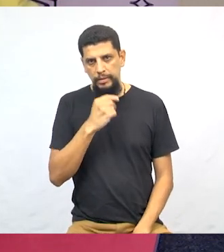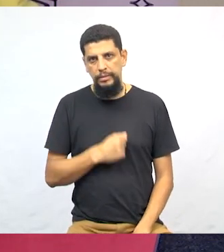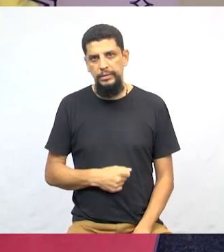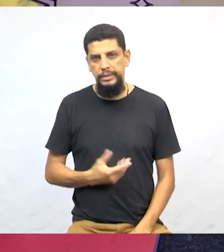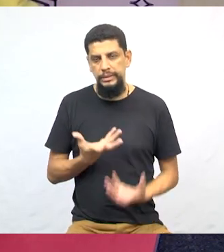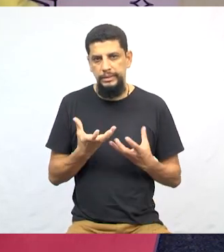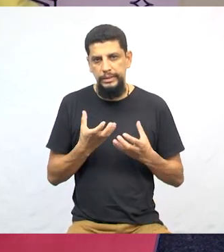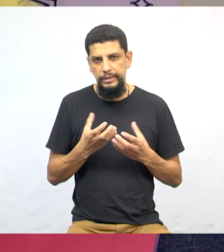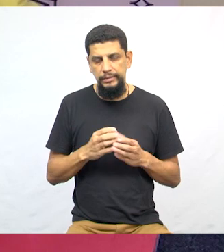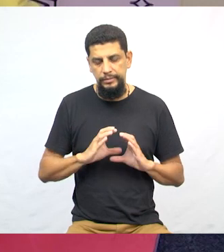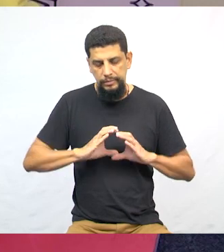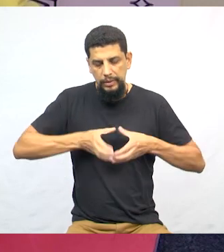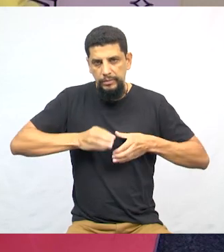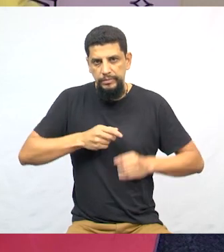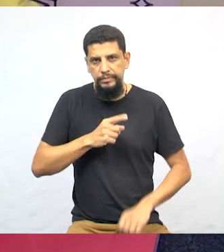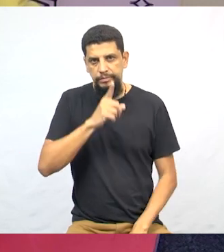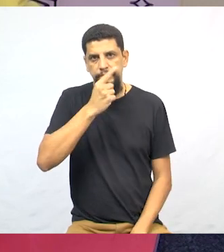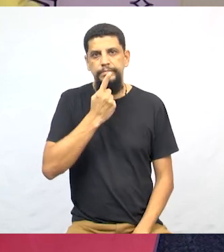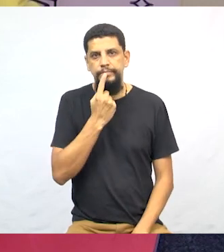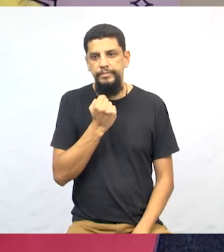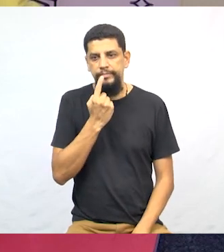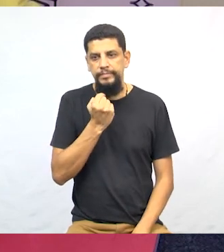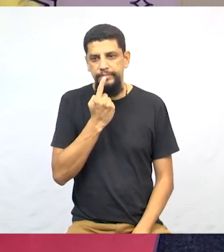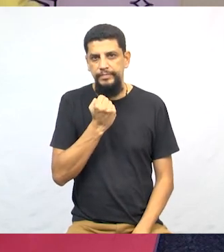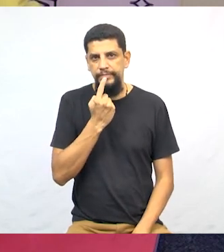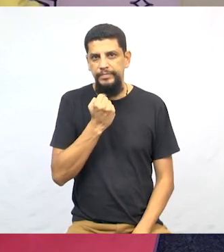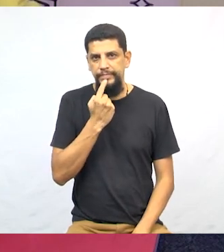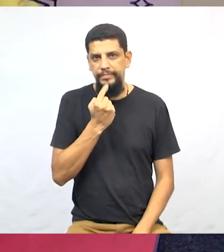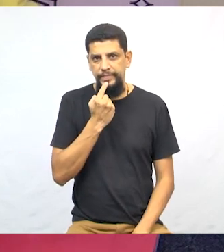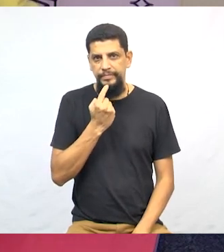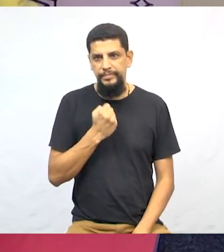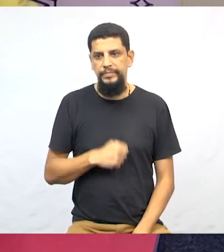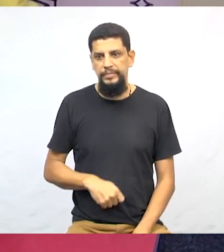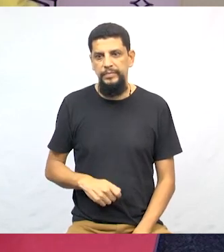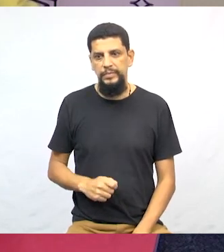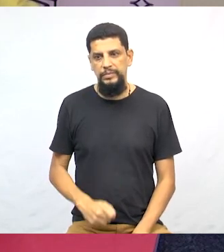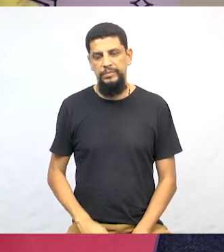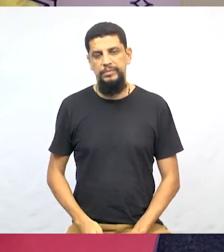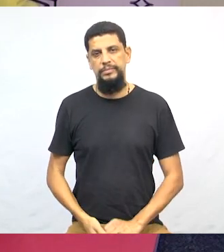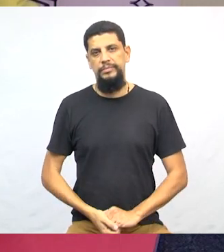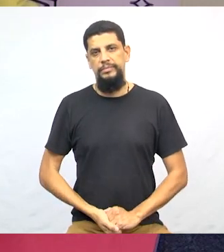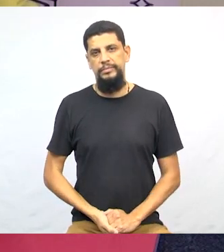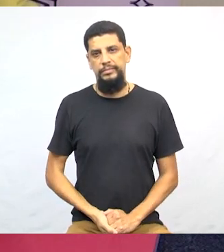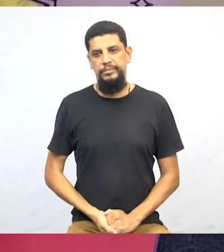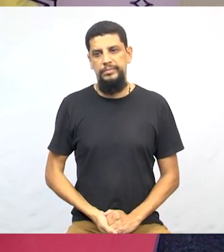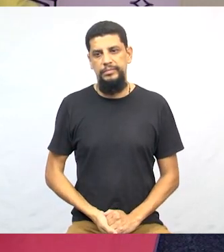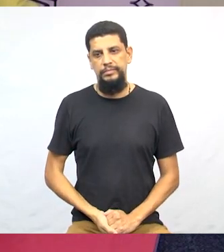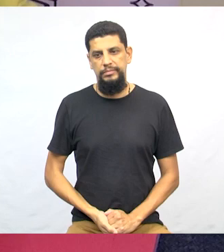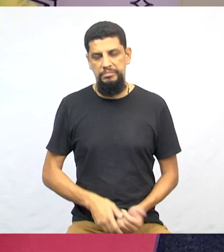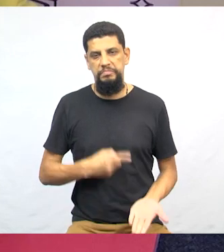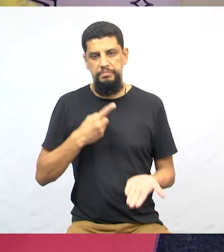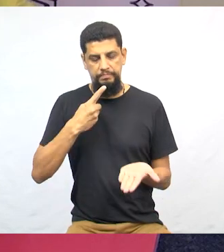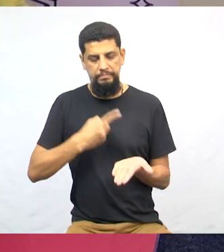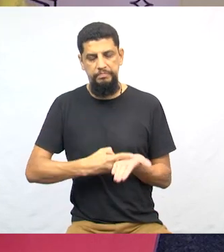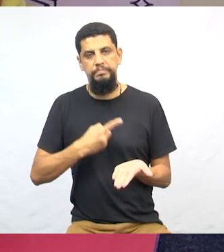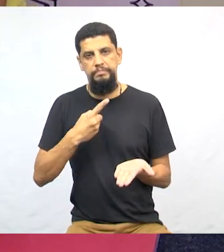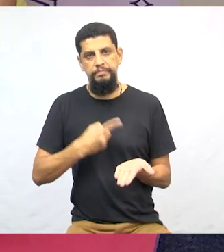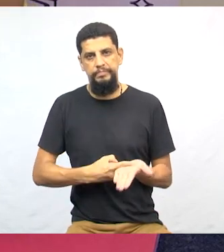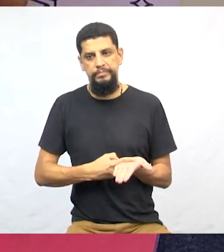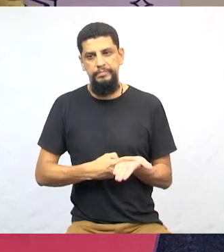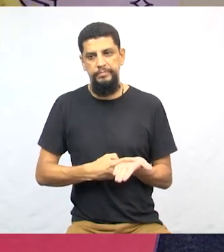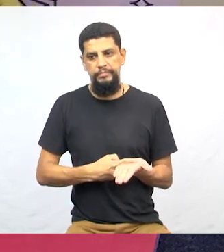acho que eu vou ficar com a vermelha, então, né? Já que você escolheu a sua preferida, eu gosto de vermelho.